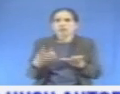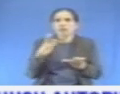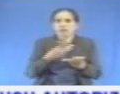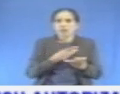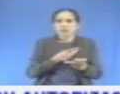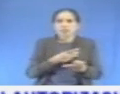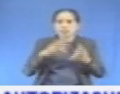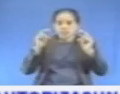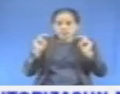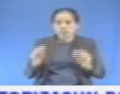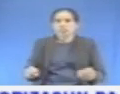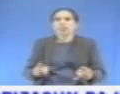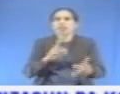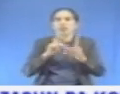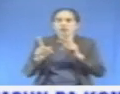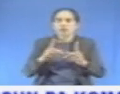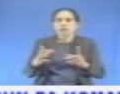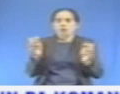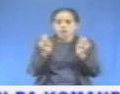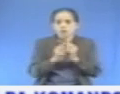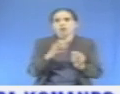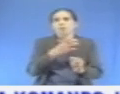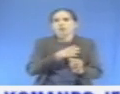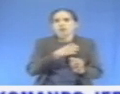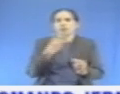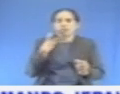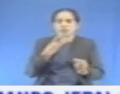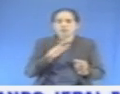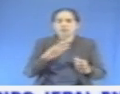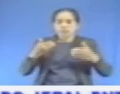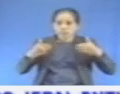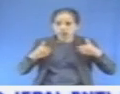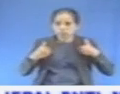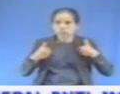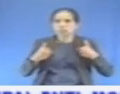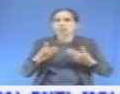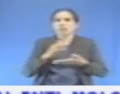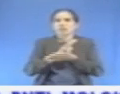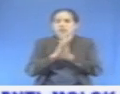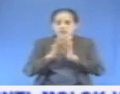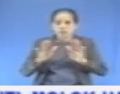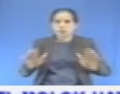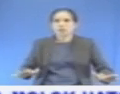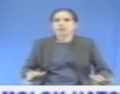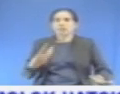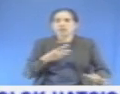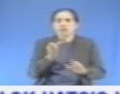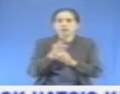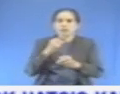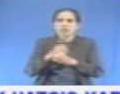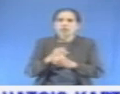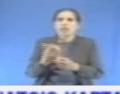com policial, segurança e estabilidade, tem que forte, mas a gente ralou manifestação. E de agora,